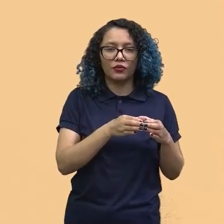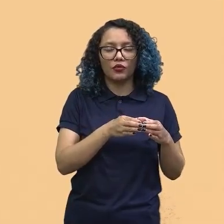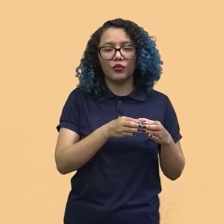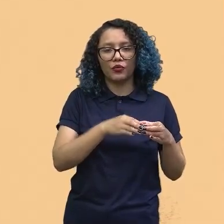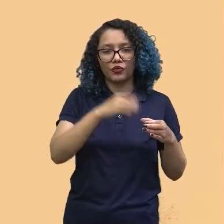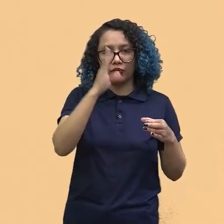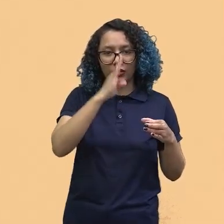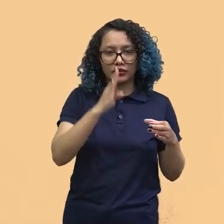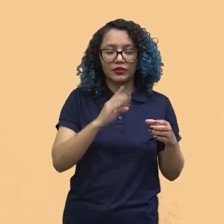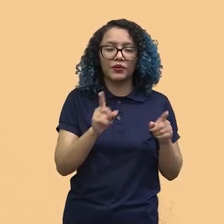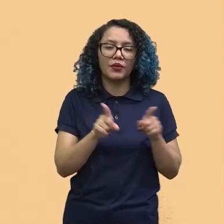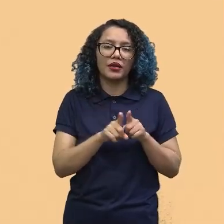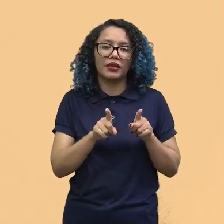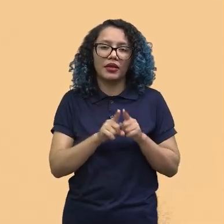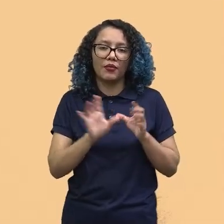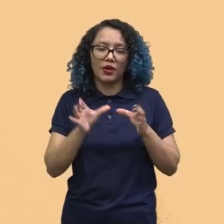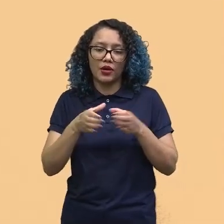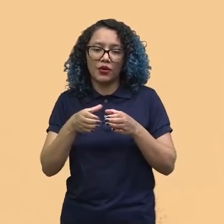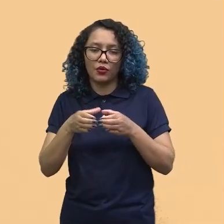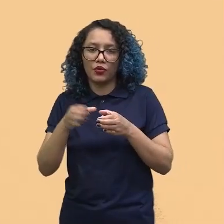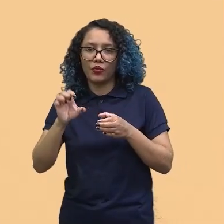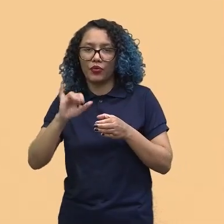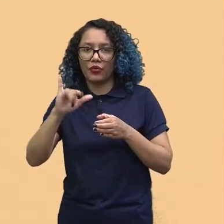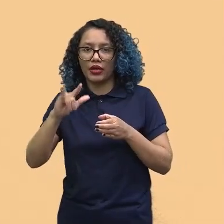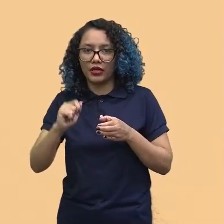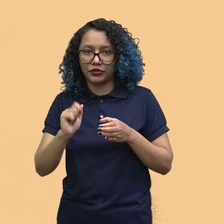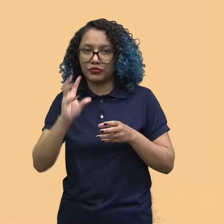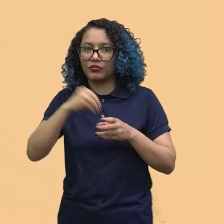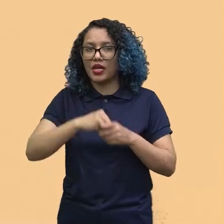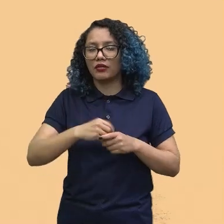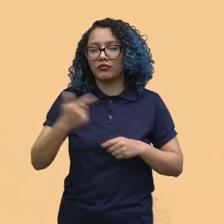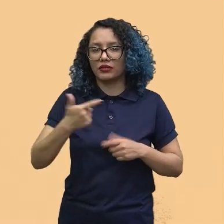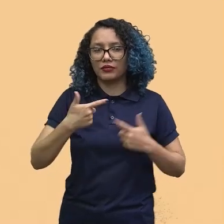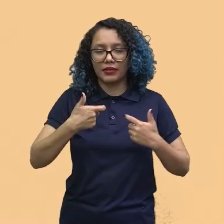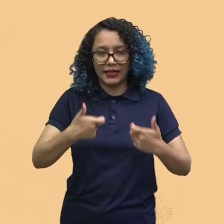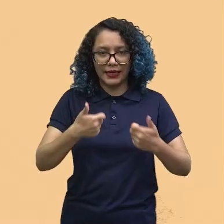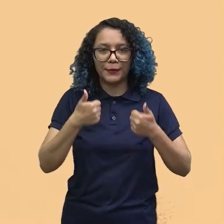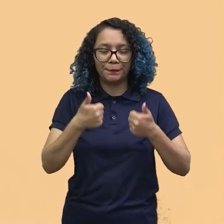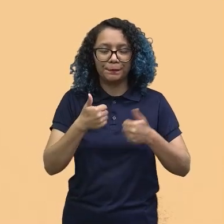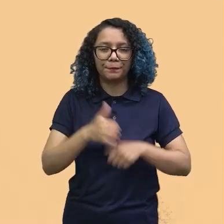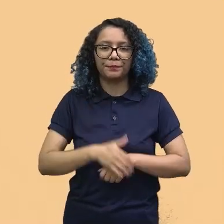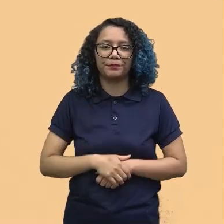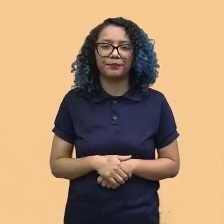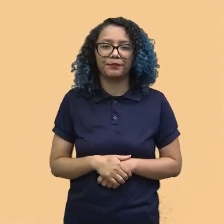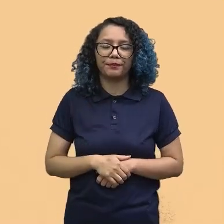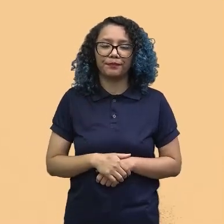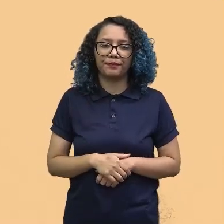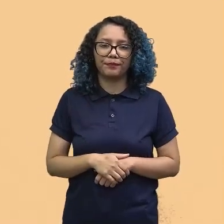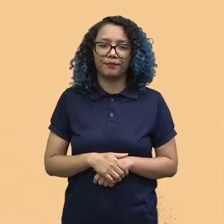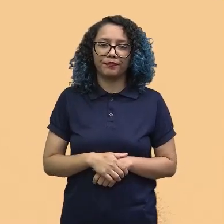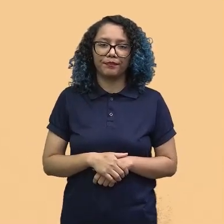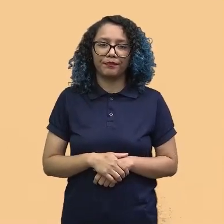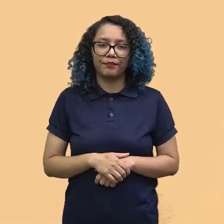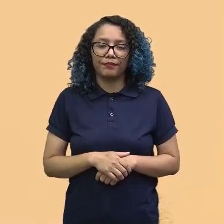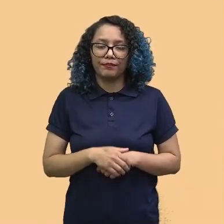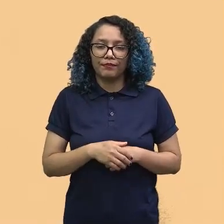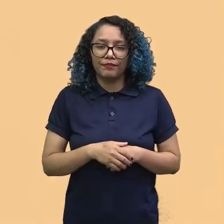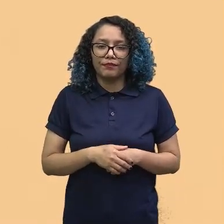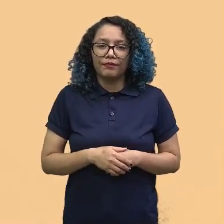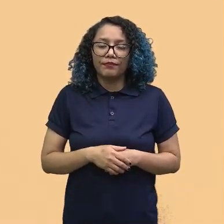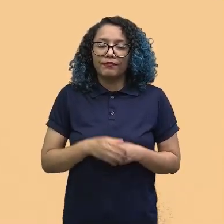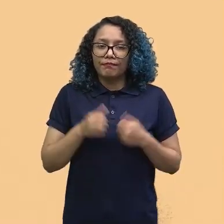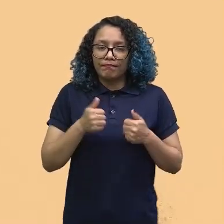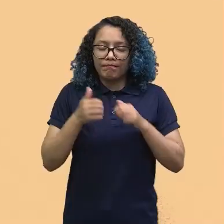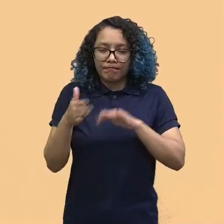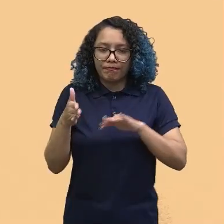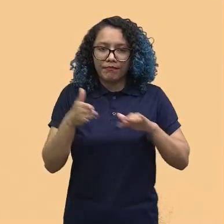as forças relacionadas ao eixo na Segunda Guerra Mundial, tá bom? E, após essa participação, nós